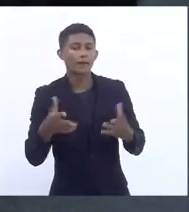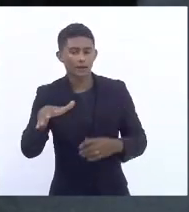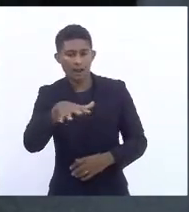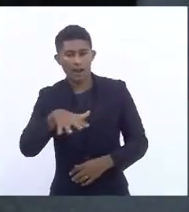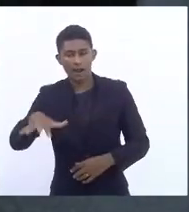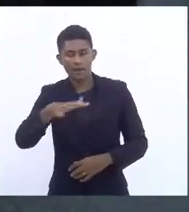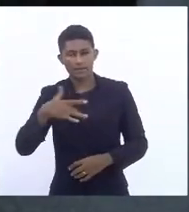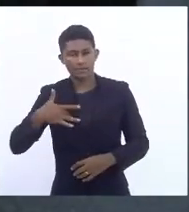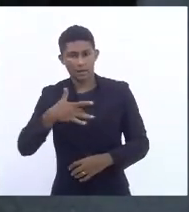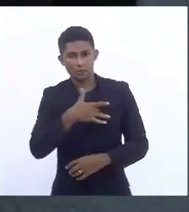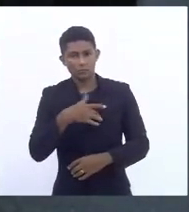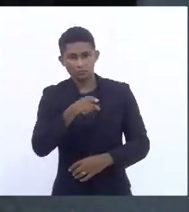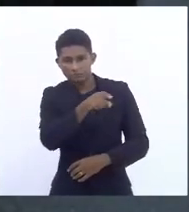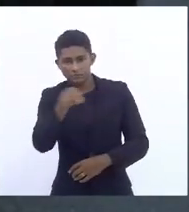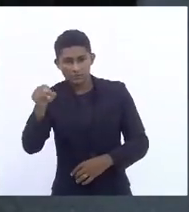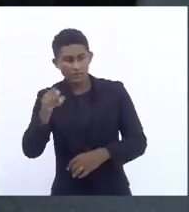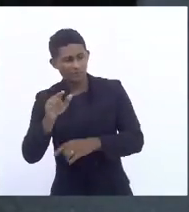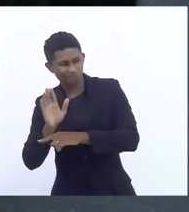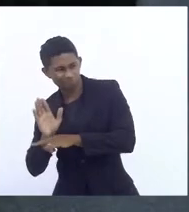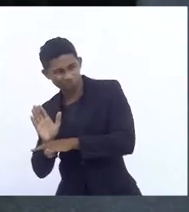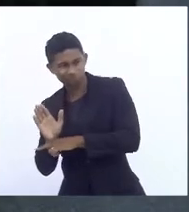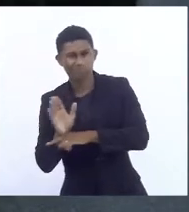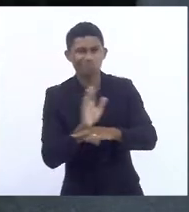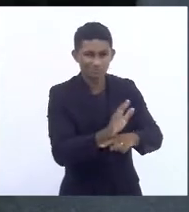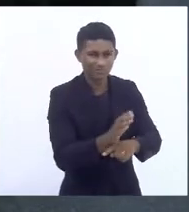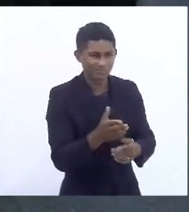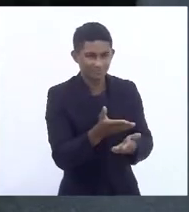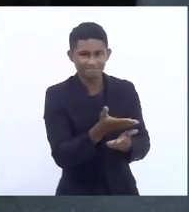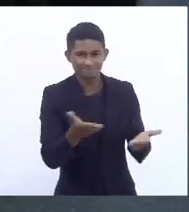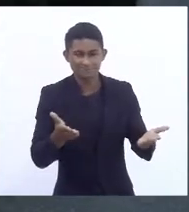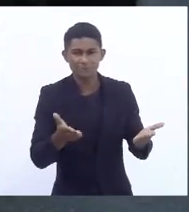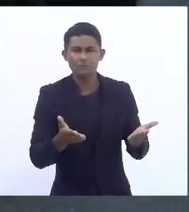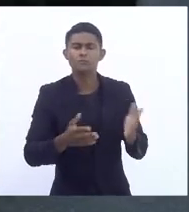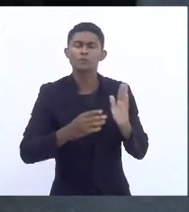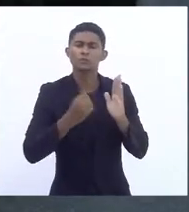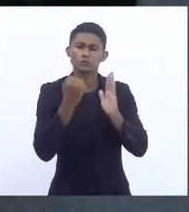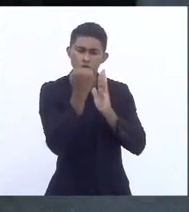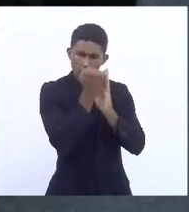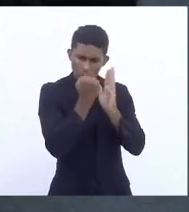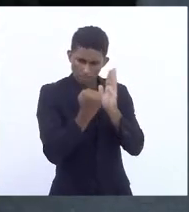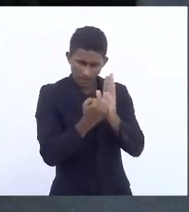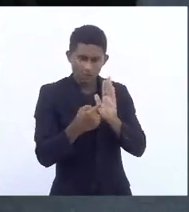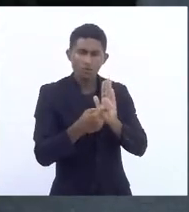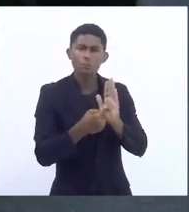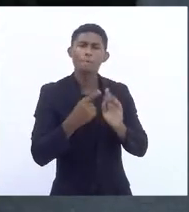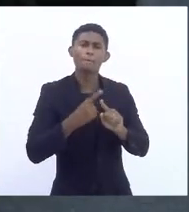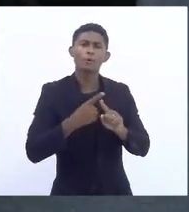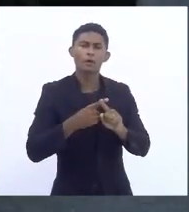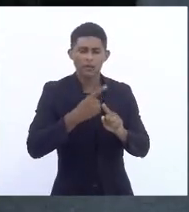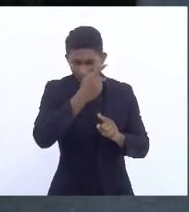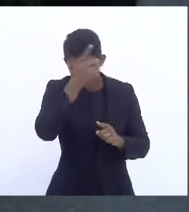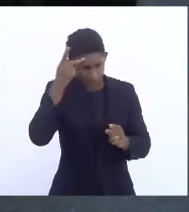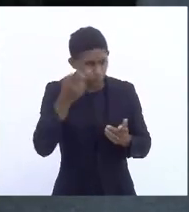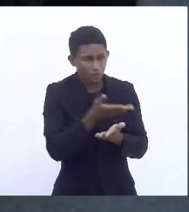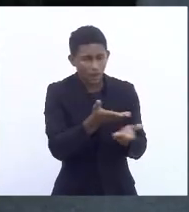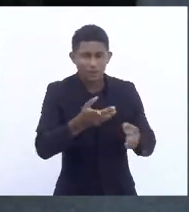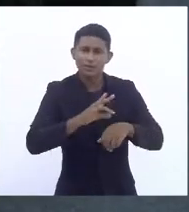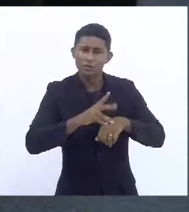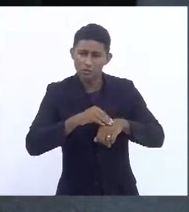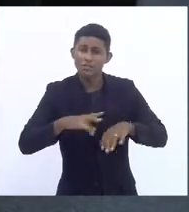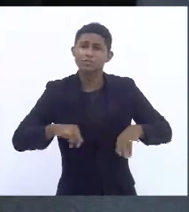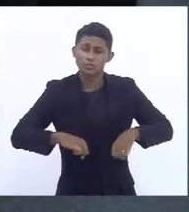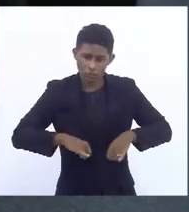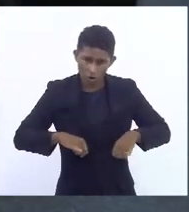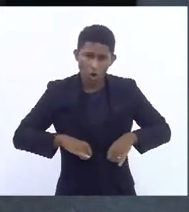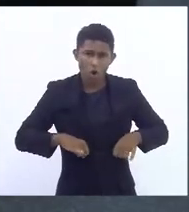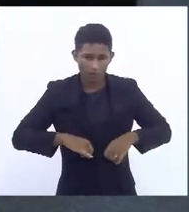priorizar, né, principalmente esses laudos para essas pessoas que sofrem esse tipo de doença rara. Normalmente,